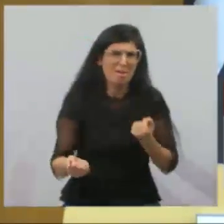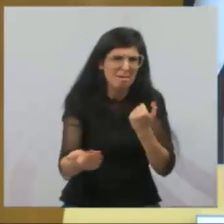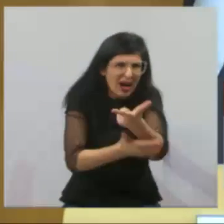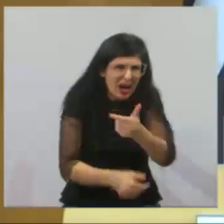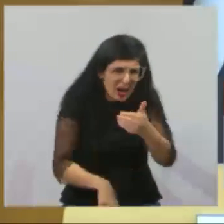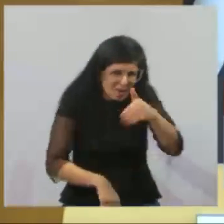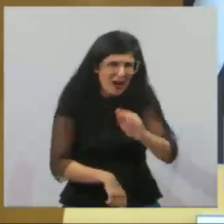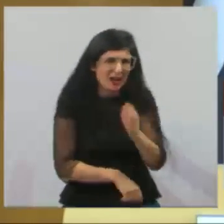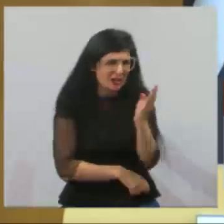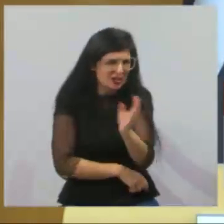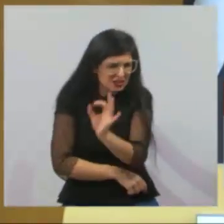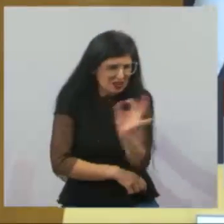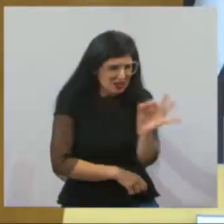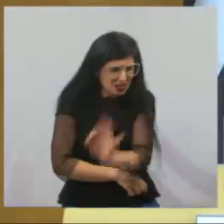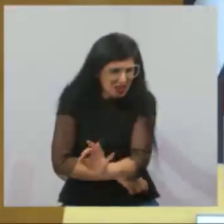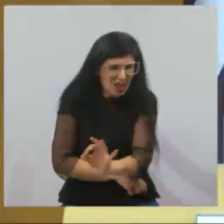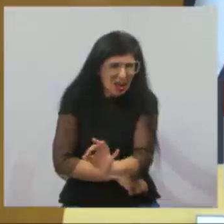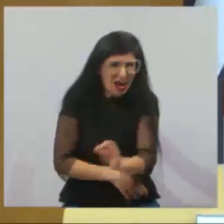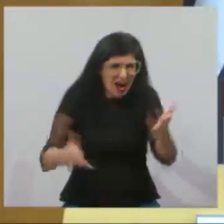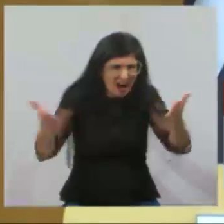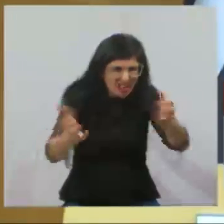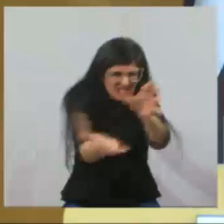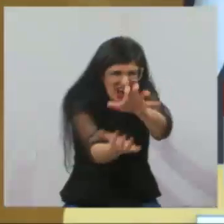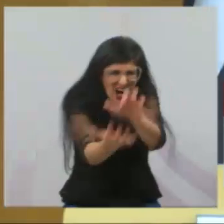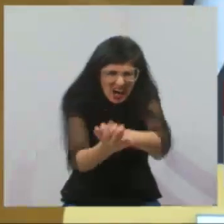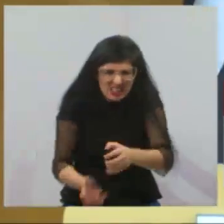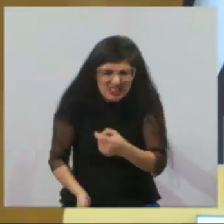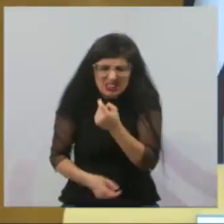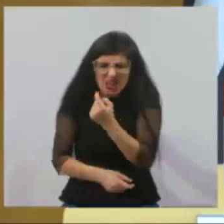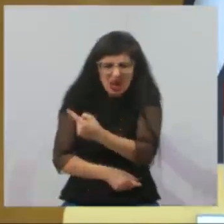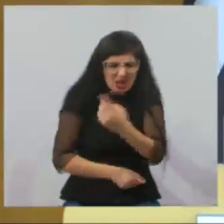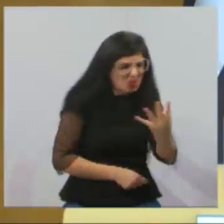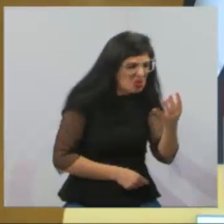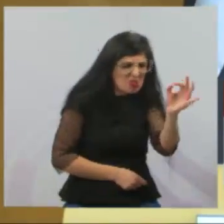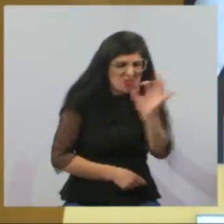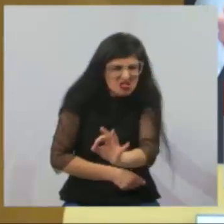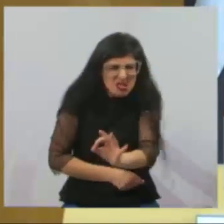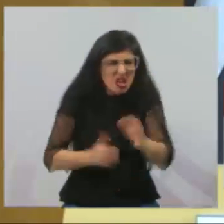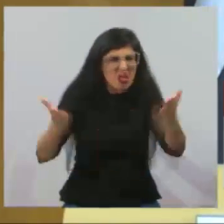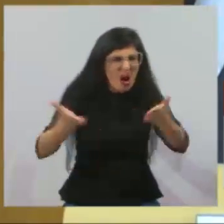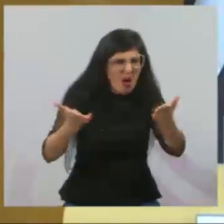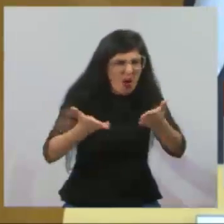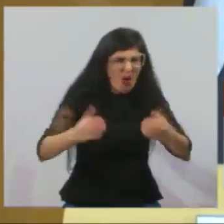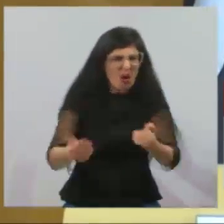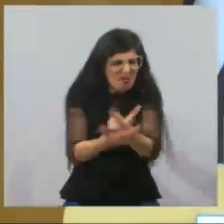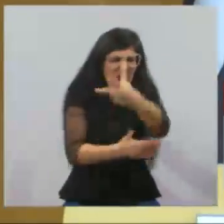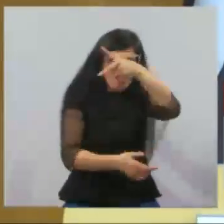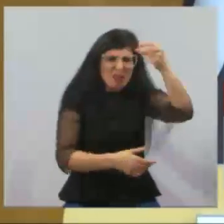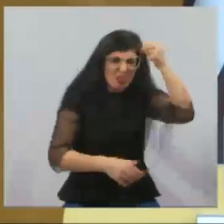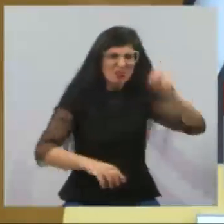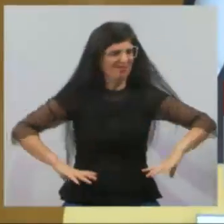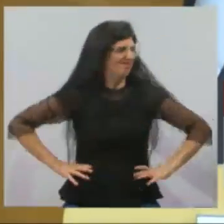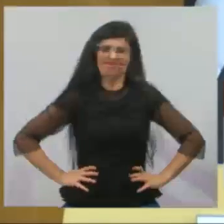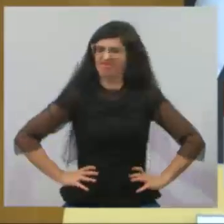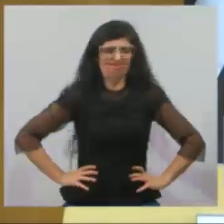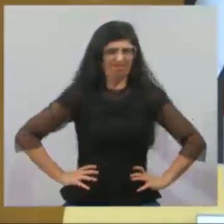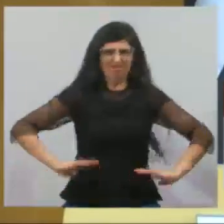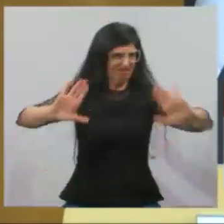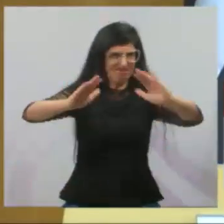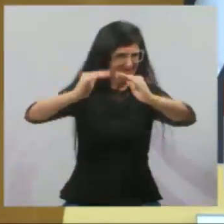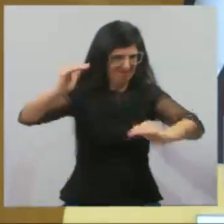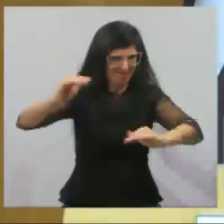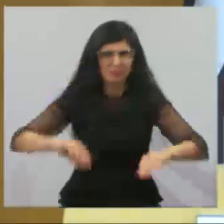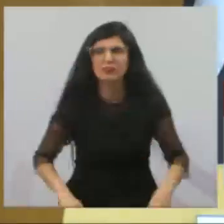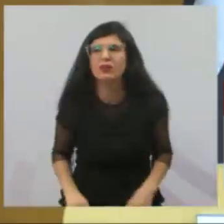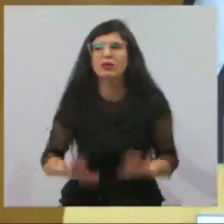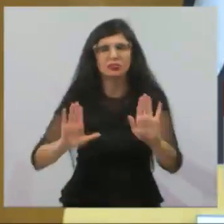que seguir a nível de salário, seria o mais justo. A mesma coisa passagem de ônibus, deveria pagar pelo quilômetro que nós andamos